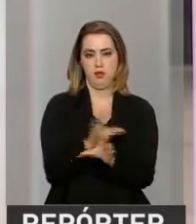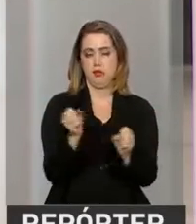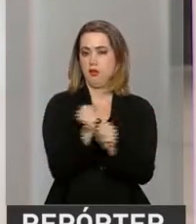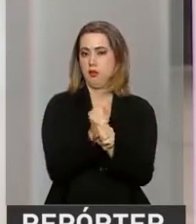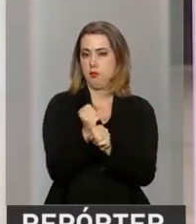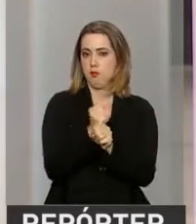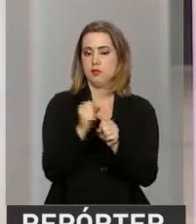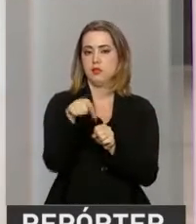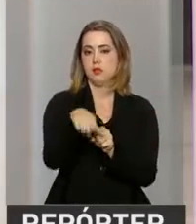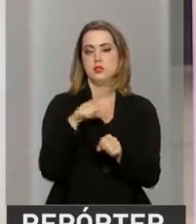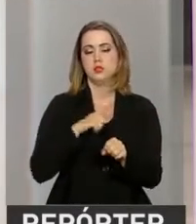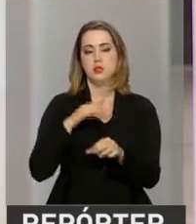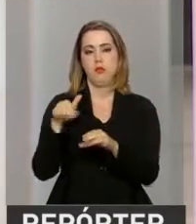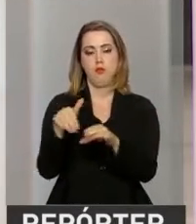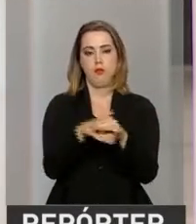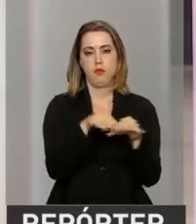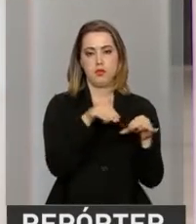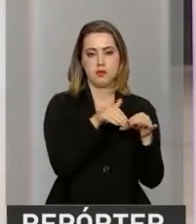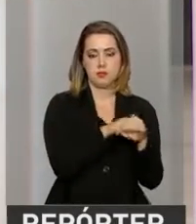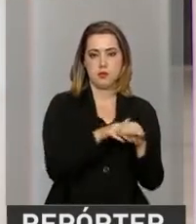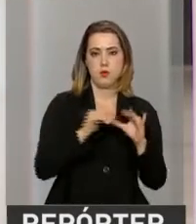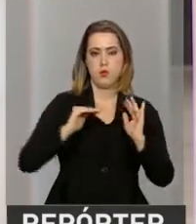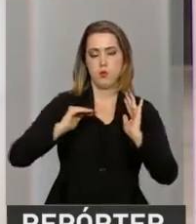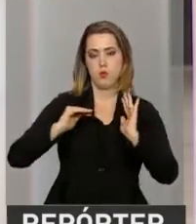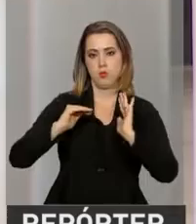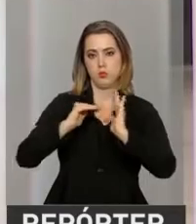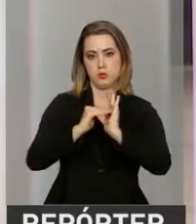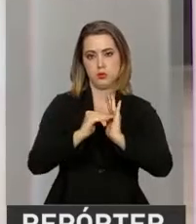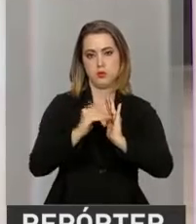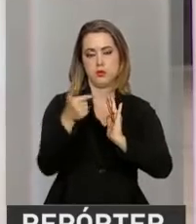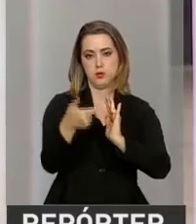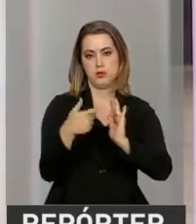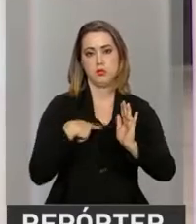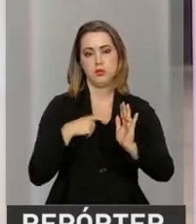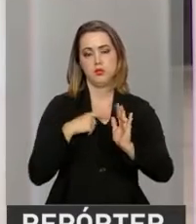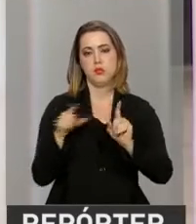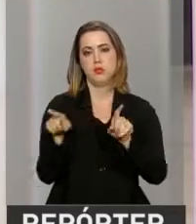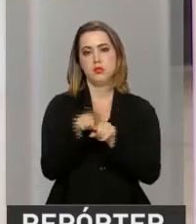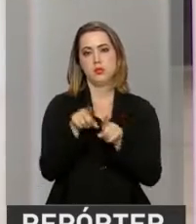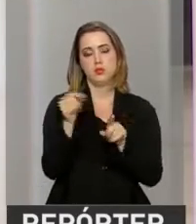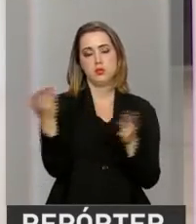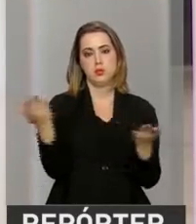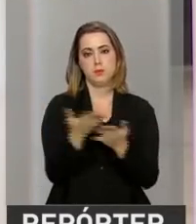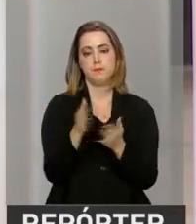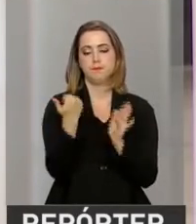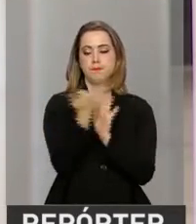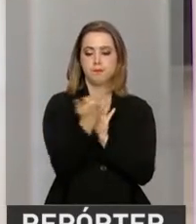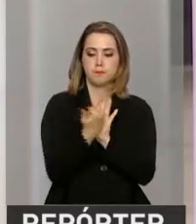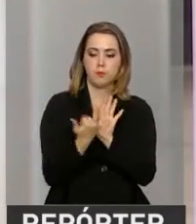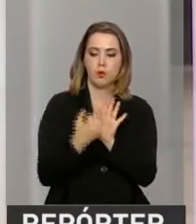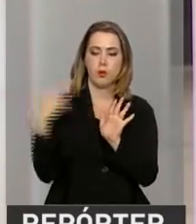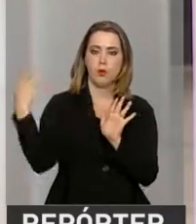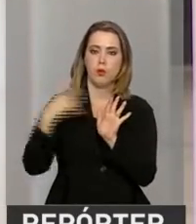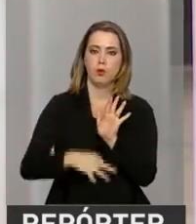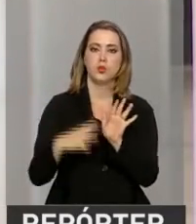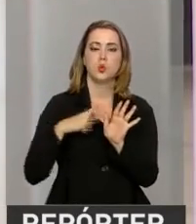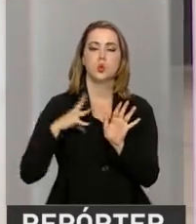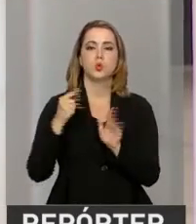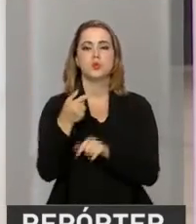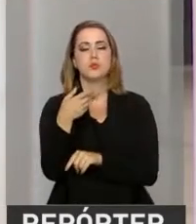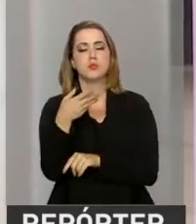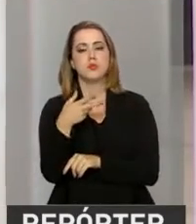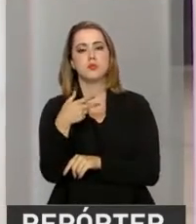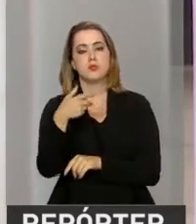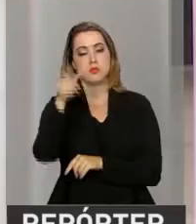a votação no Senado. Eu acho que a gente tem um cronograma compatível com o que a gente precisa fazer e todos agora que têm interesse